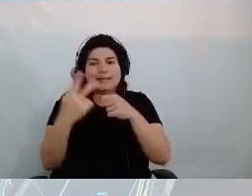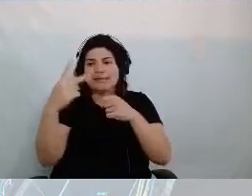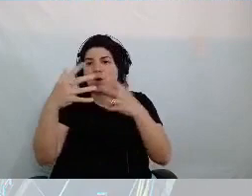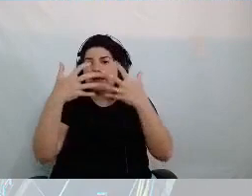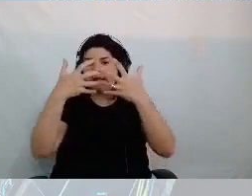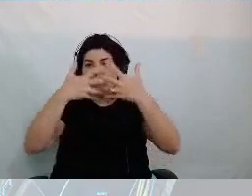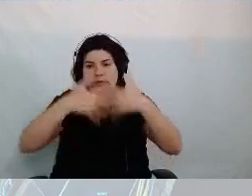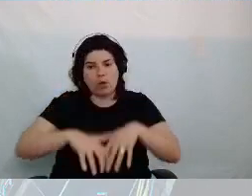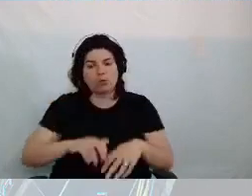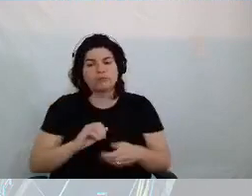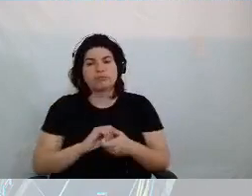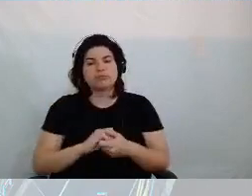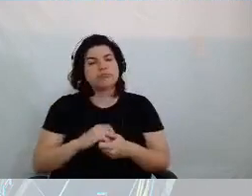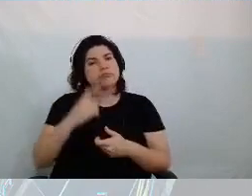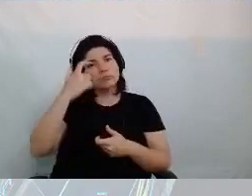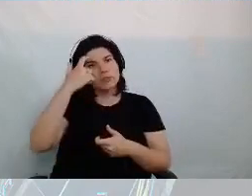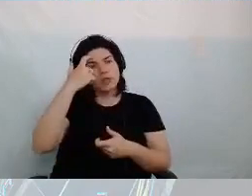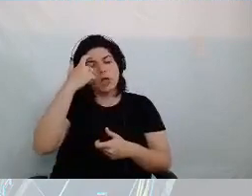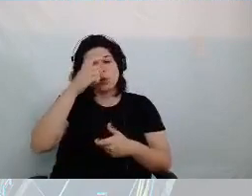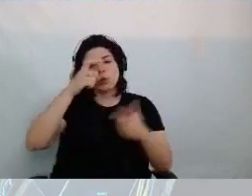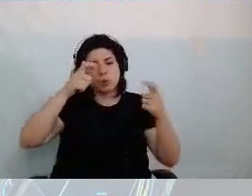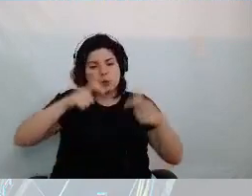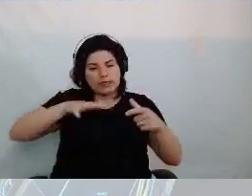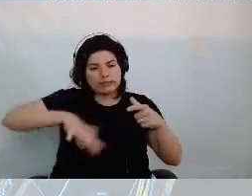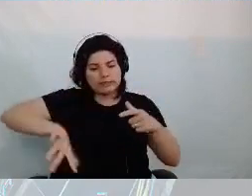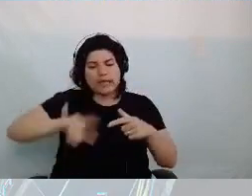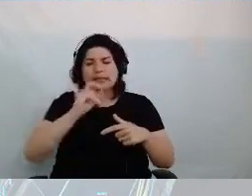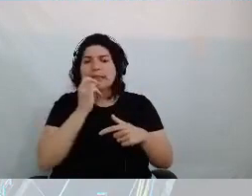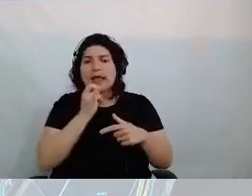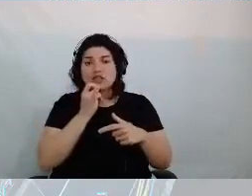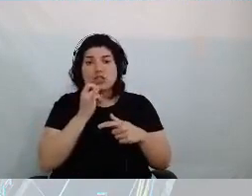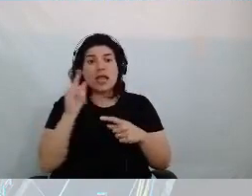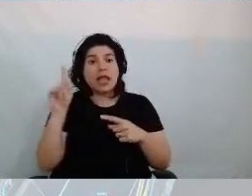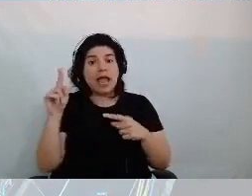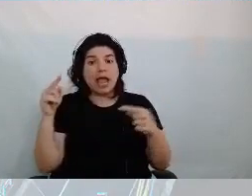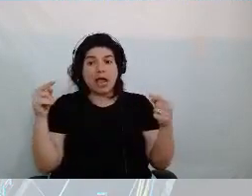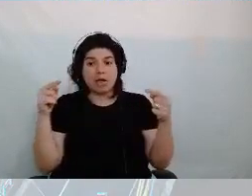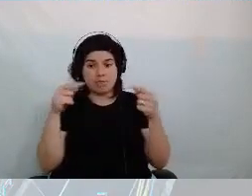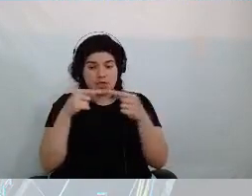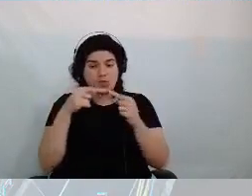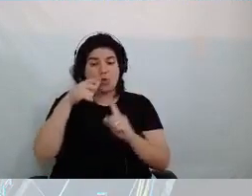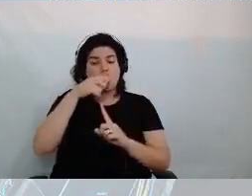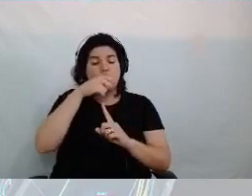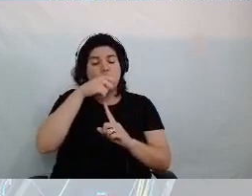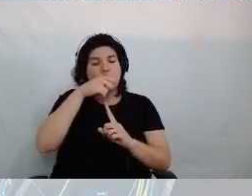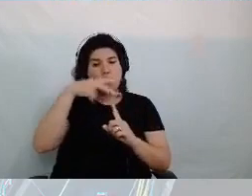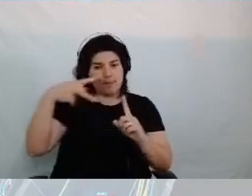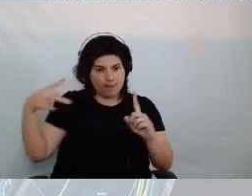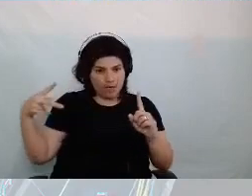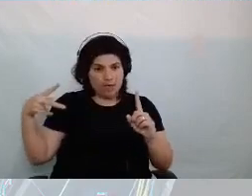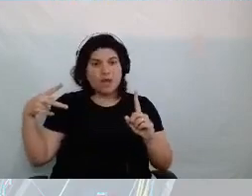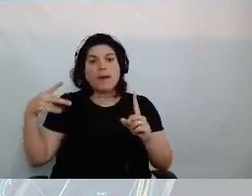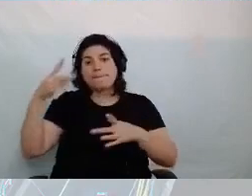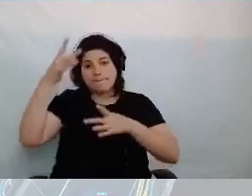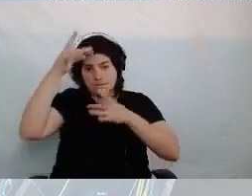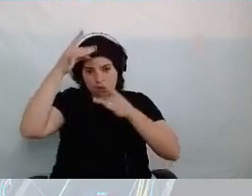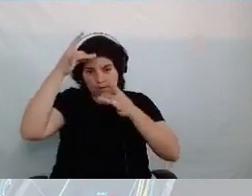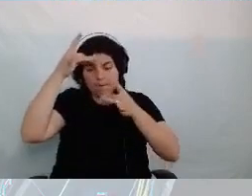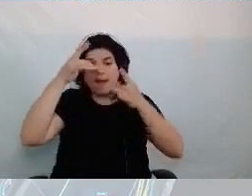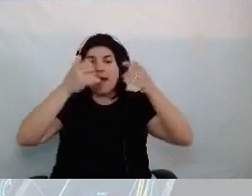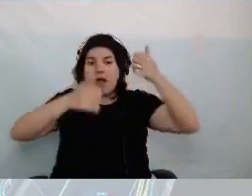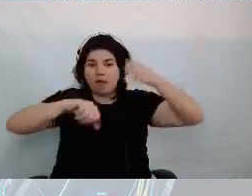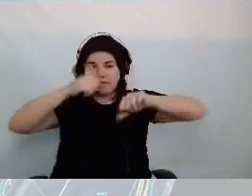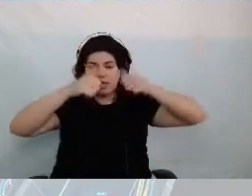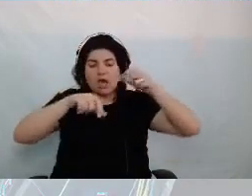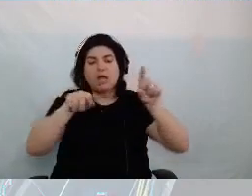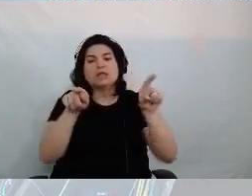pensar no ambiente de teste, do meu ponto de vista, da aplicação, que eu vou validar a performance, mas eu preciso pensar no ambiente do injetor